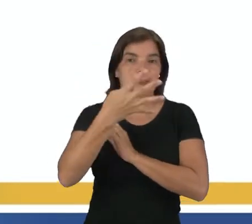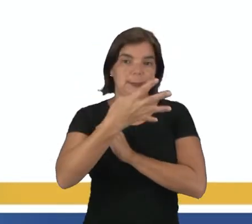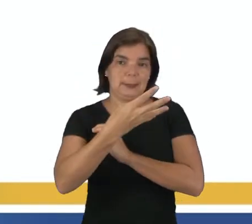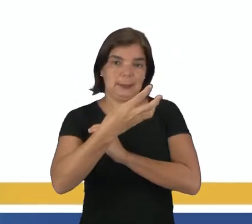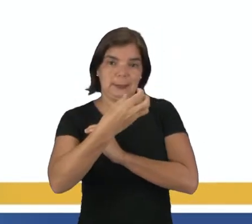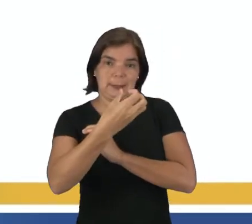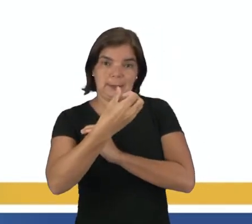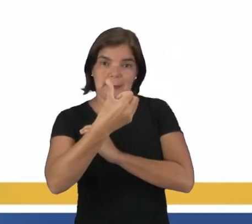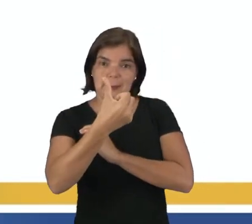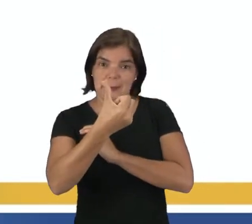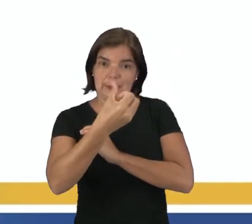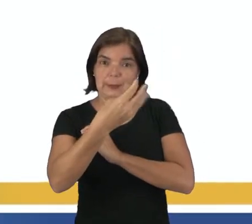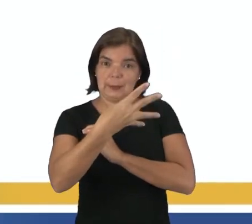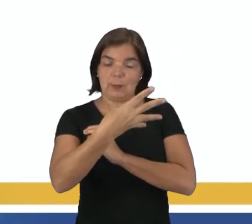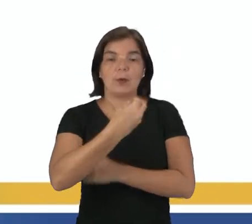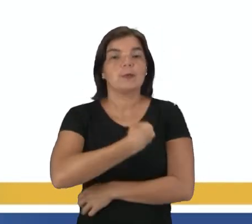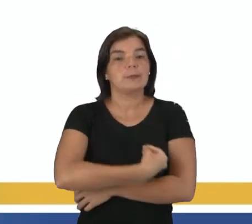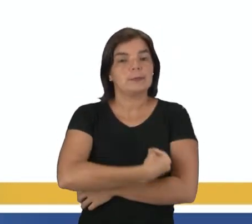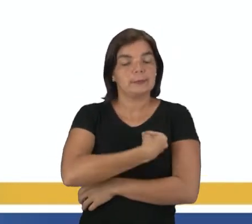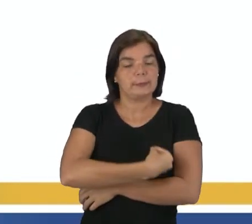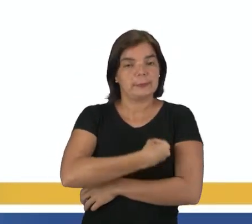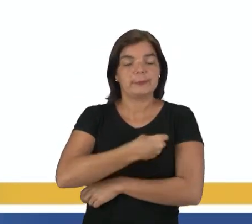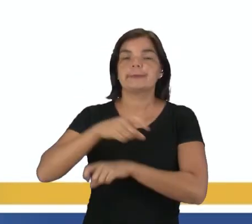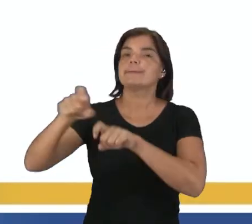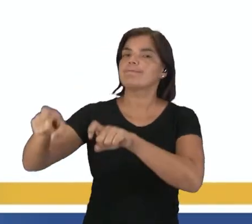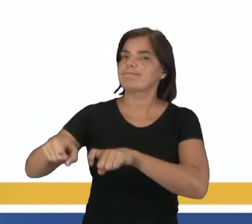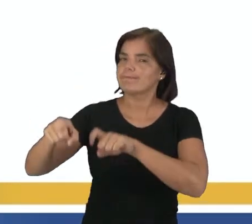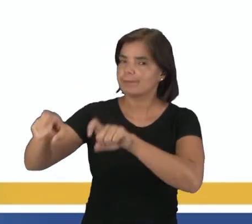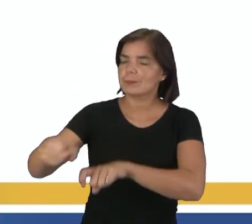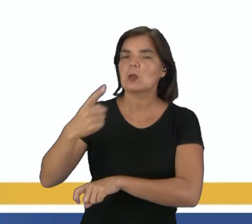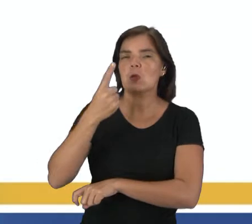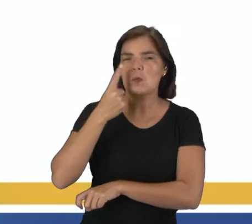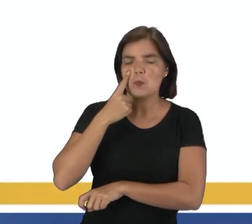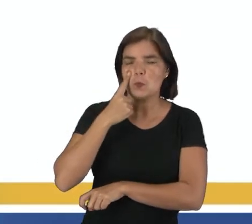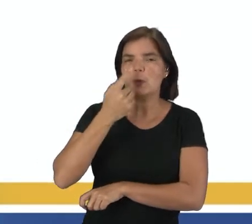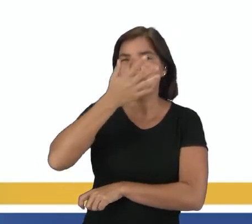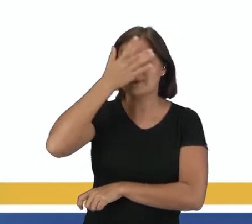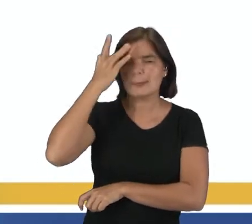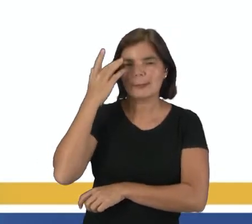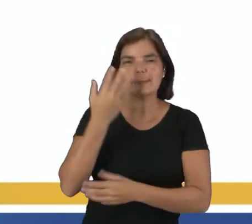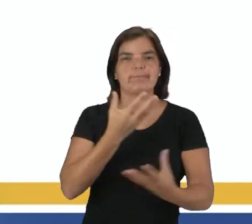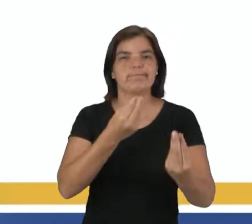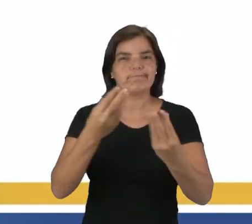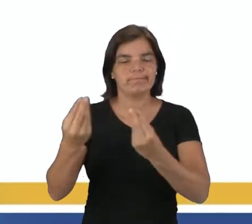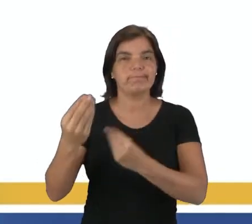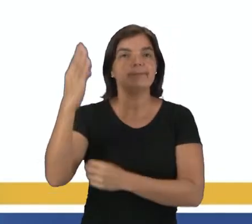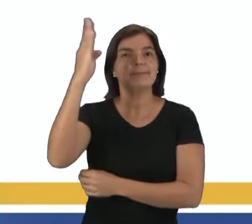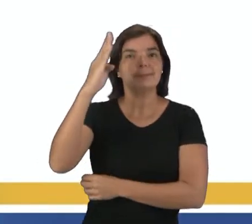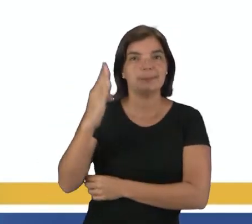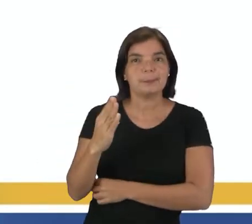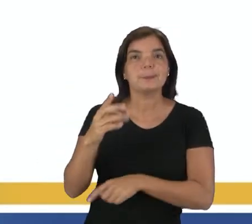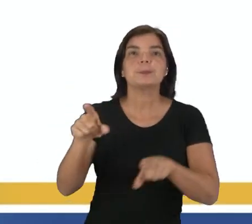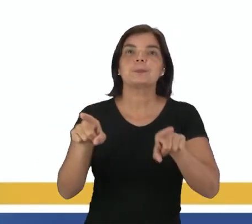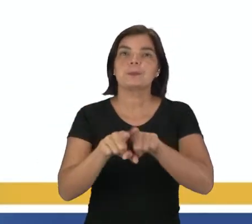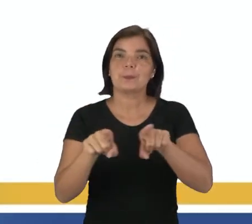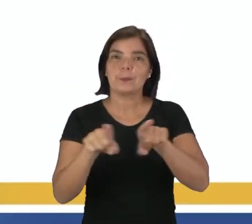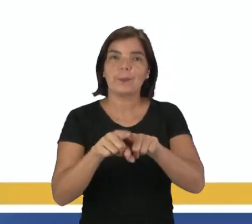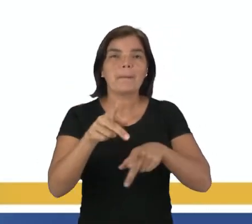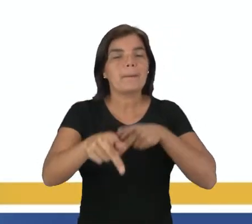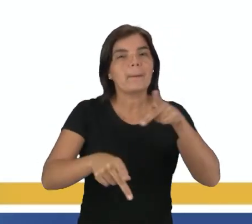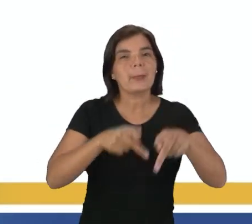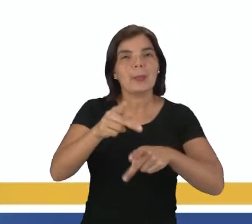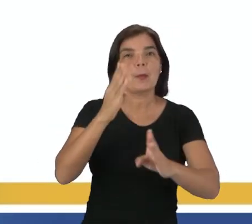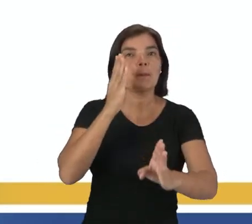64 viviam na zona rural Olha só como era muita e mais a metade no Brasil esse fenômeno populacional